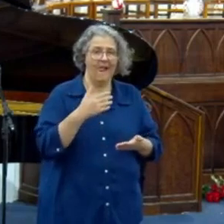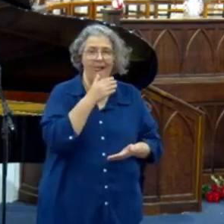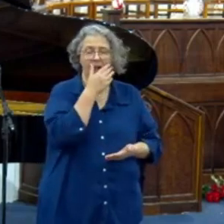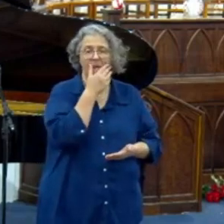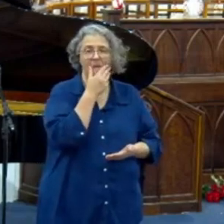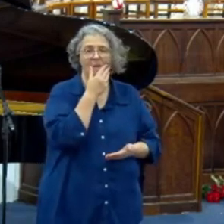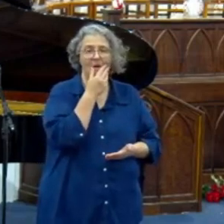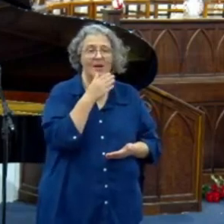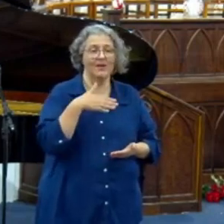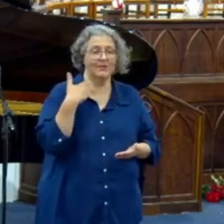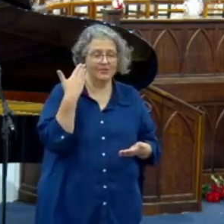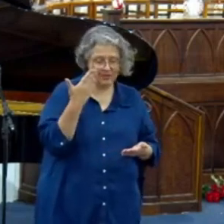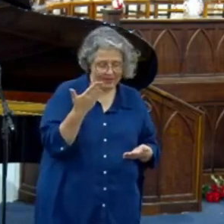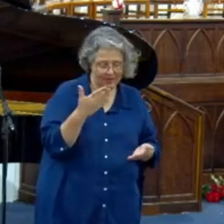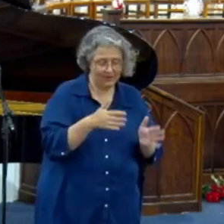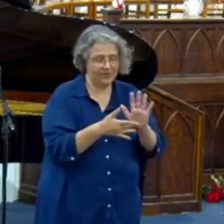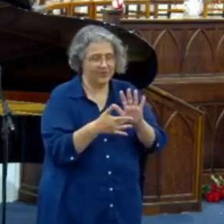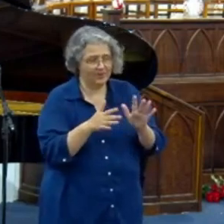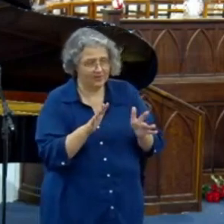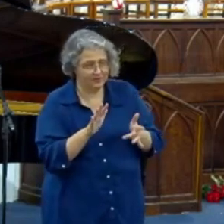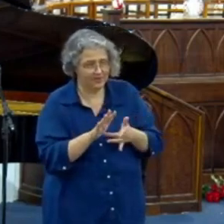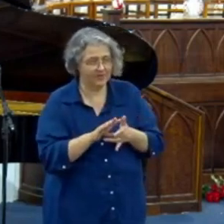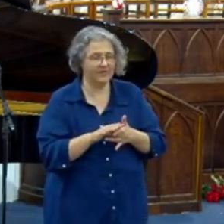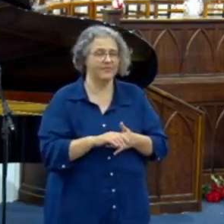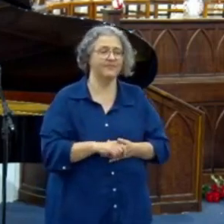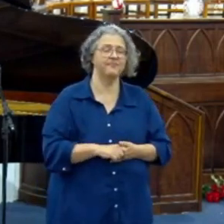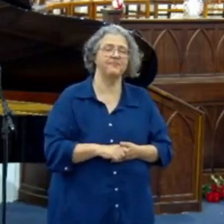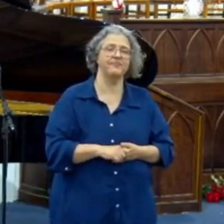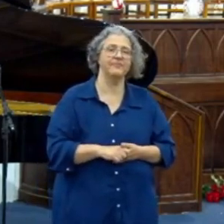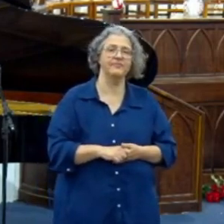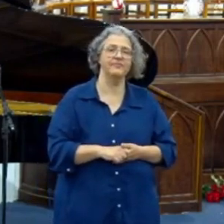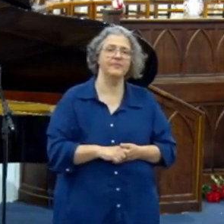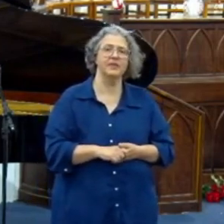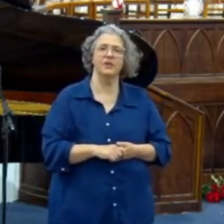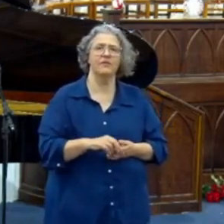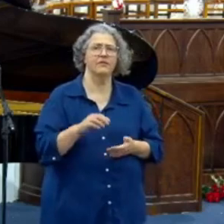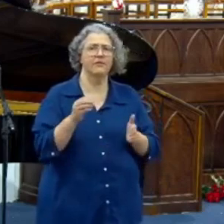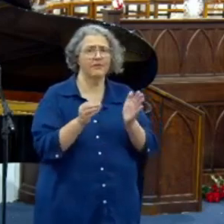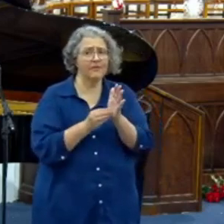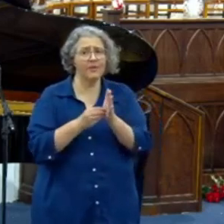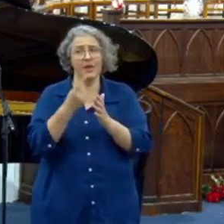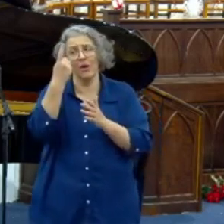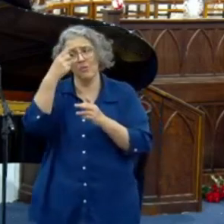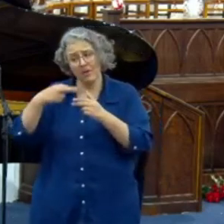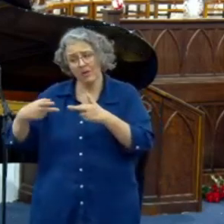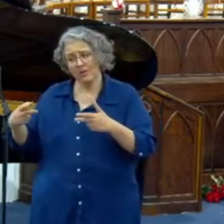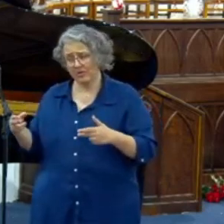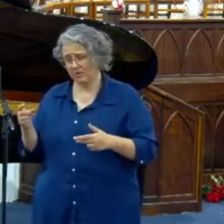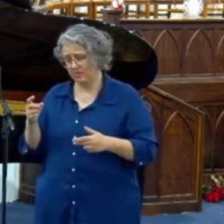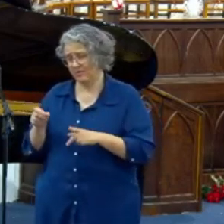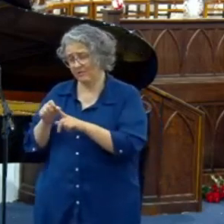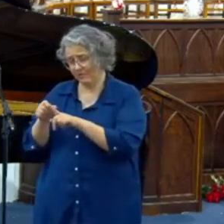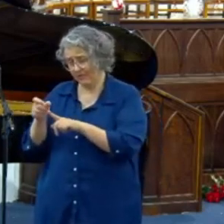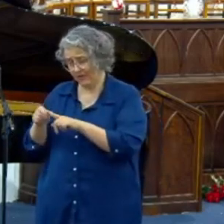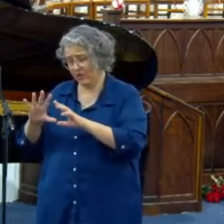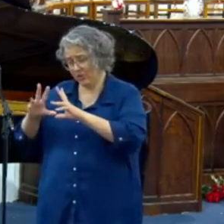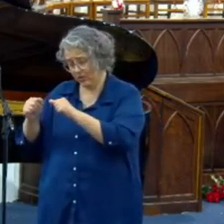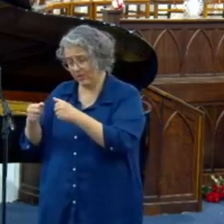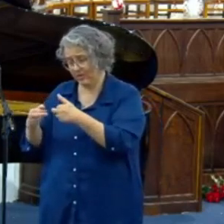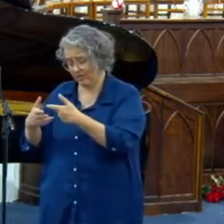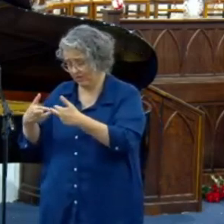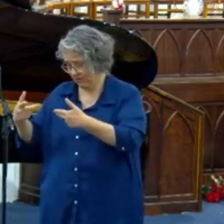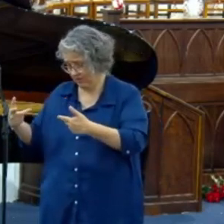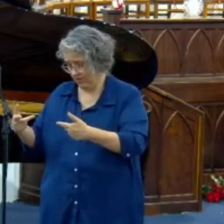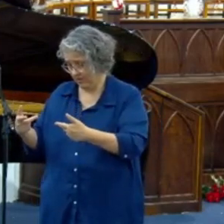seguir, quando Jesus falando para ele diz, só uma coisa falta a você, vá, venda tudo o que tem, dê o dinheiro